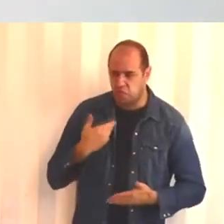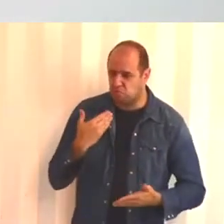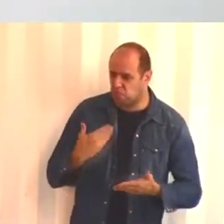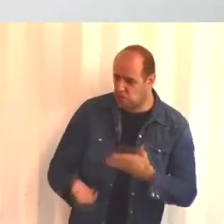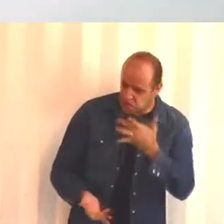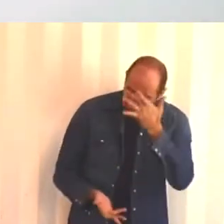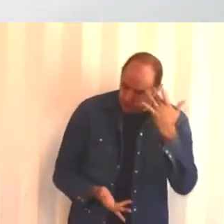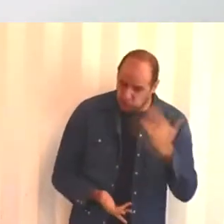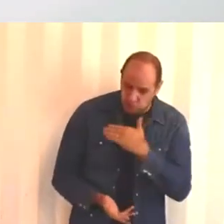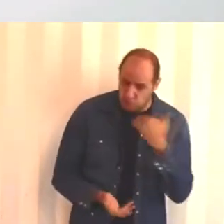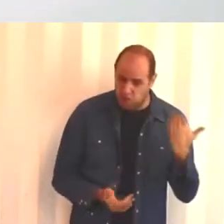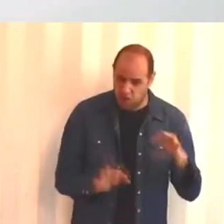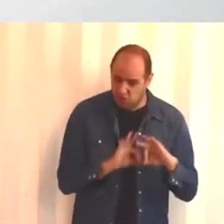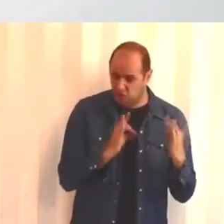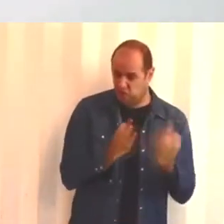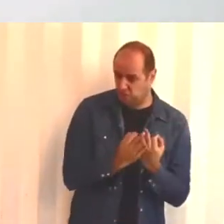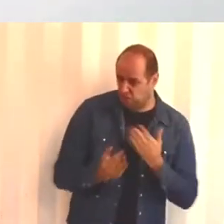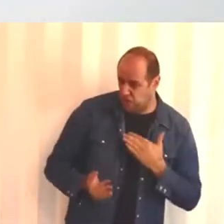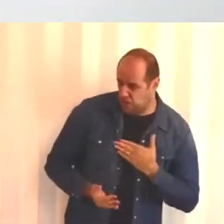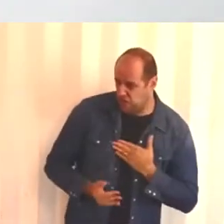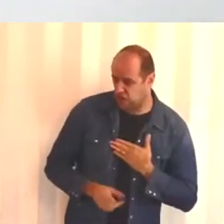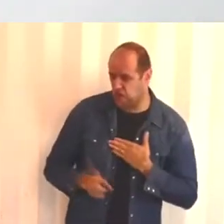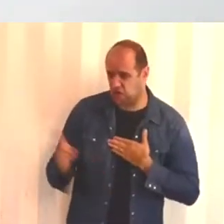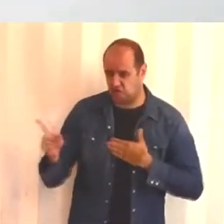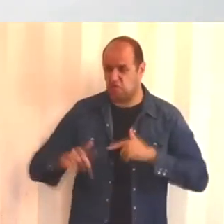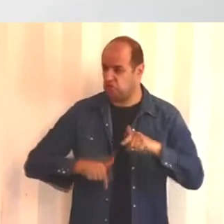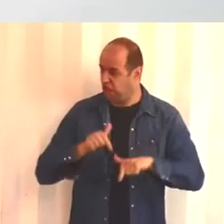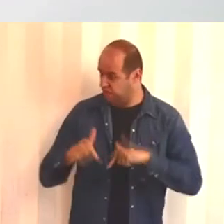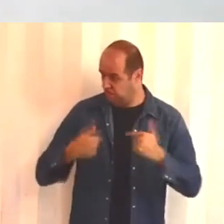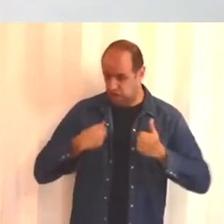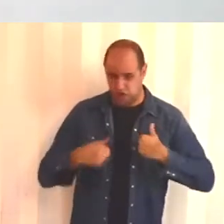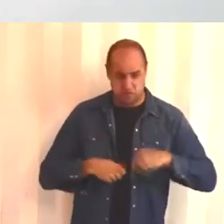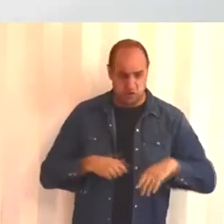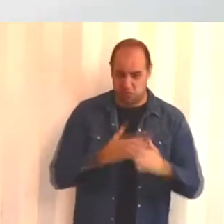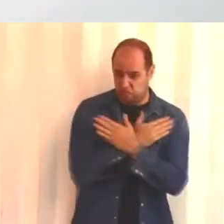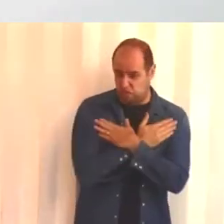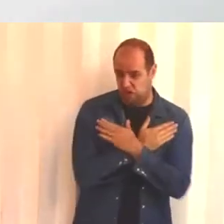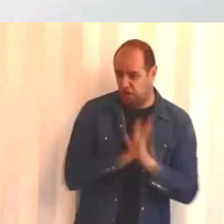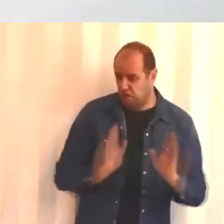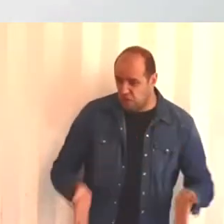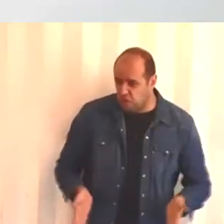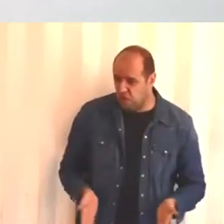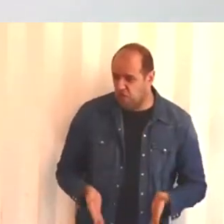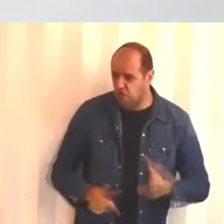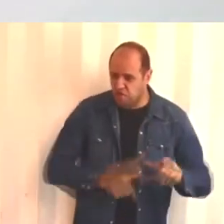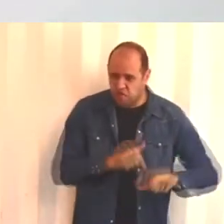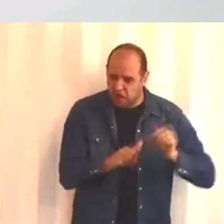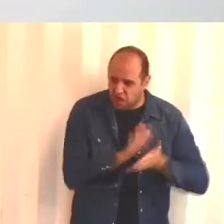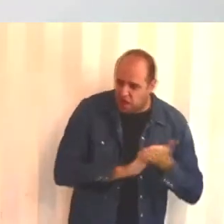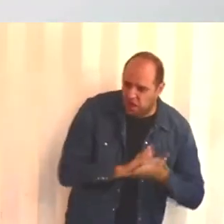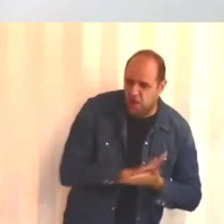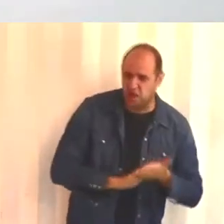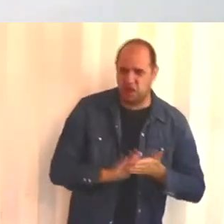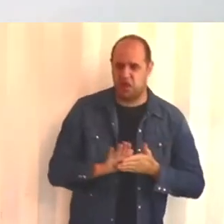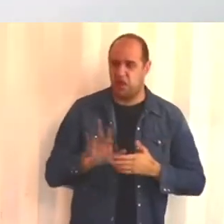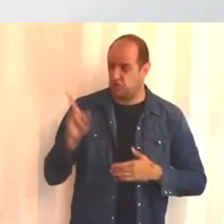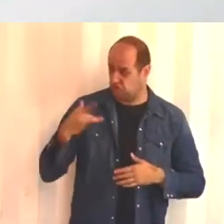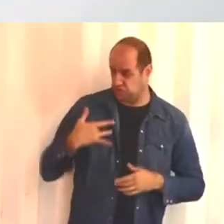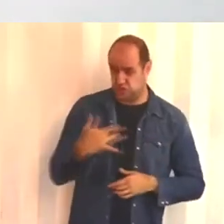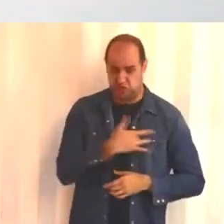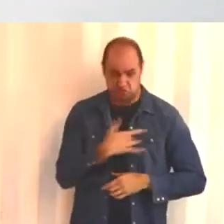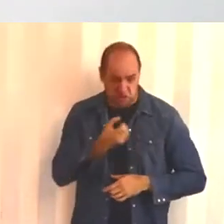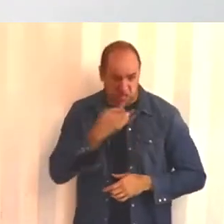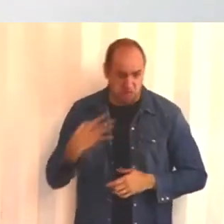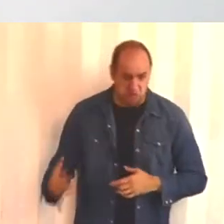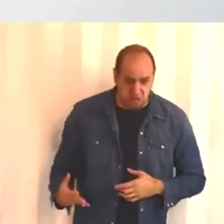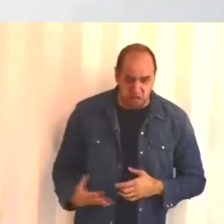membro da sua família para a Covid. O senhor não está desempregado, ou o senhor não está em crise financeira, ou o senhor não está com um problema de saúde, fez um check-up e descobriu